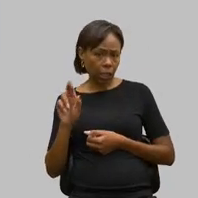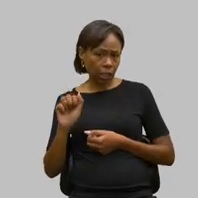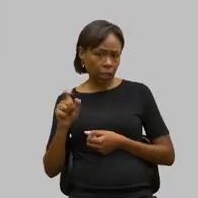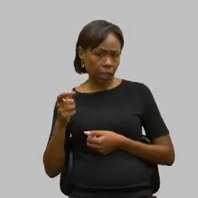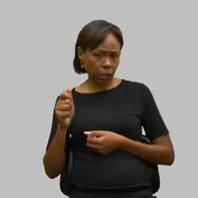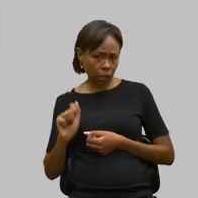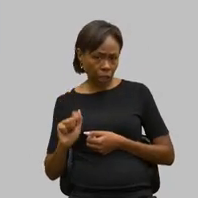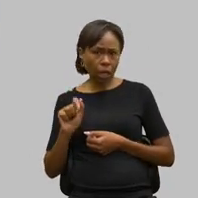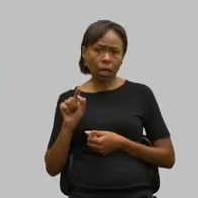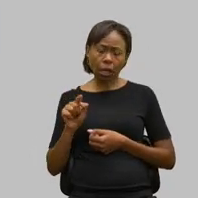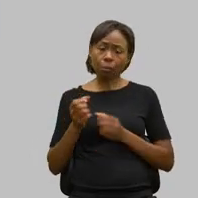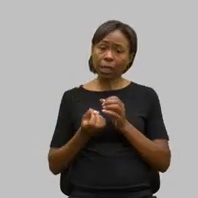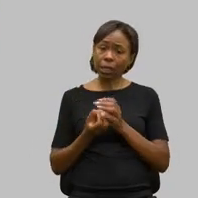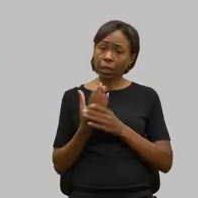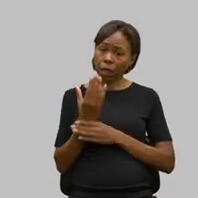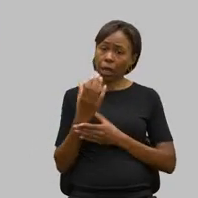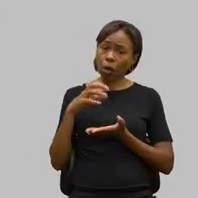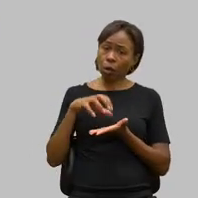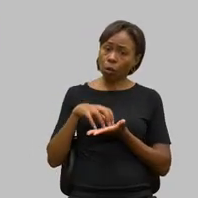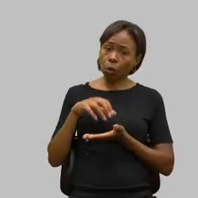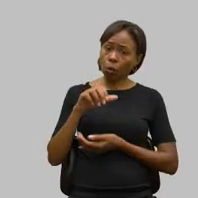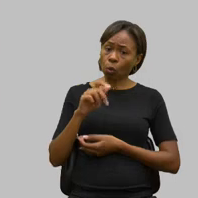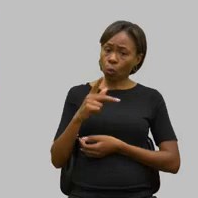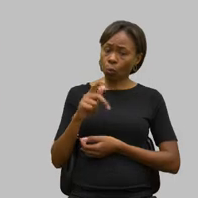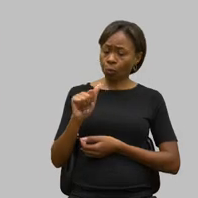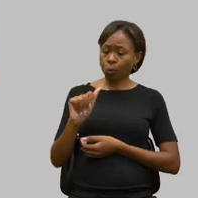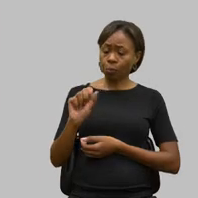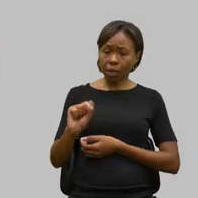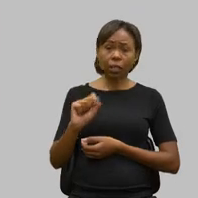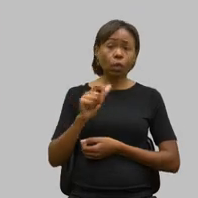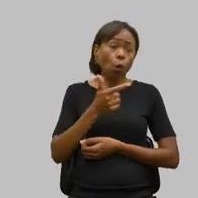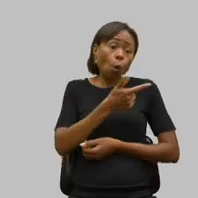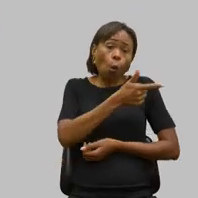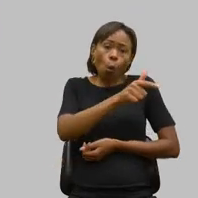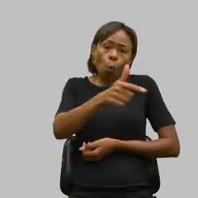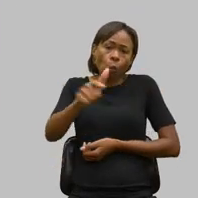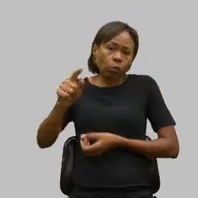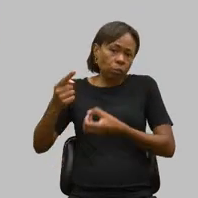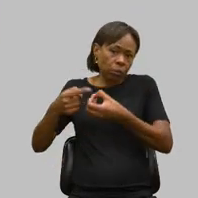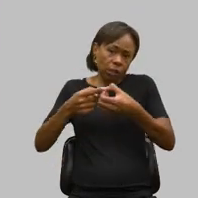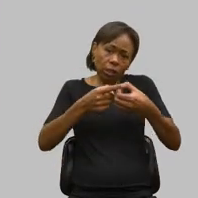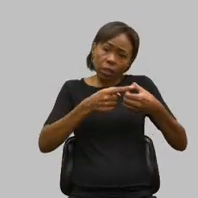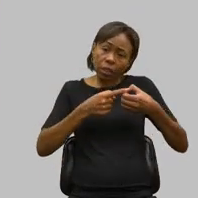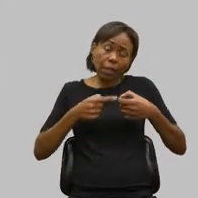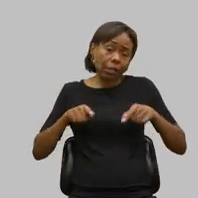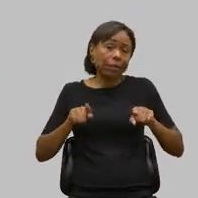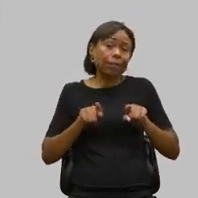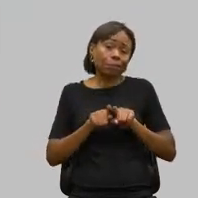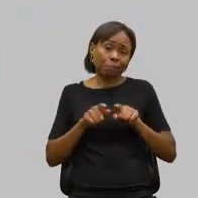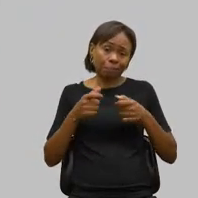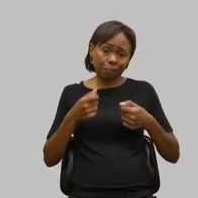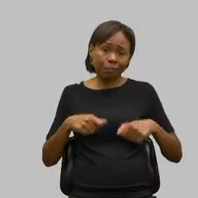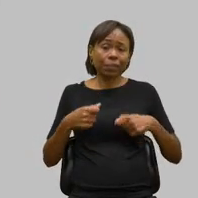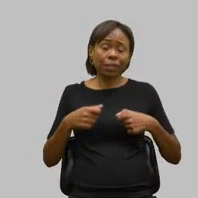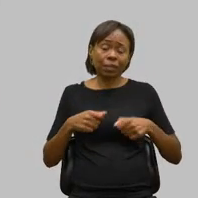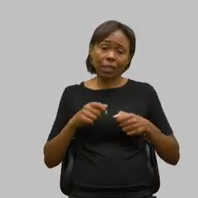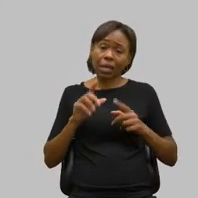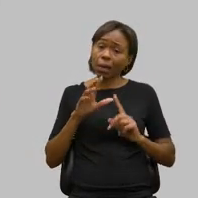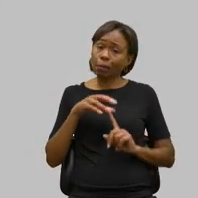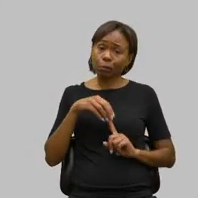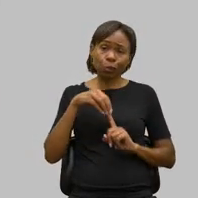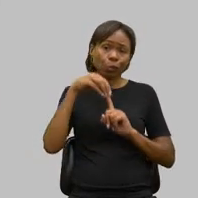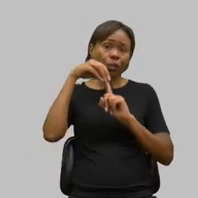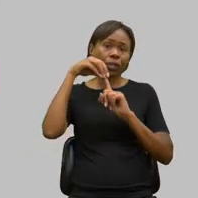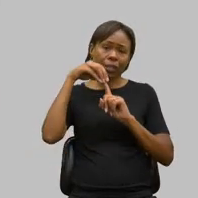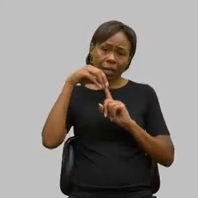instalação do passe, como em outras cidades também, que enfrentam esse mesmo problema. Então, acho que seria uma prioridade também a ser